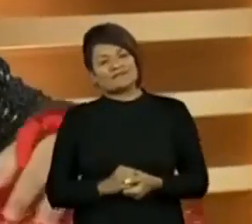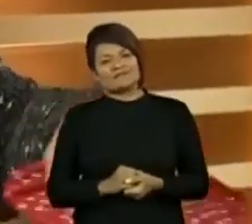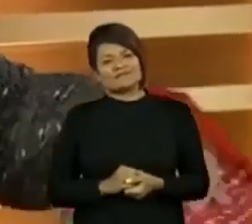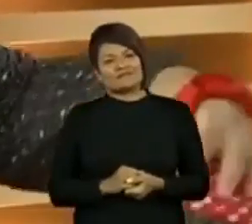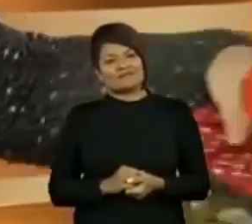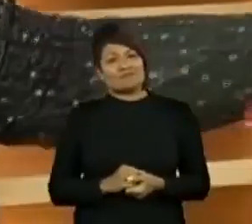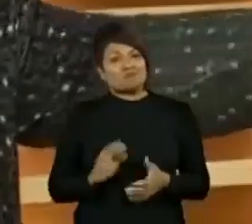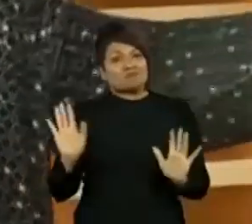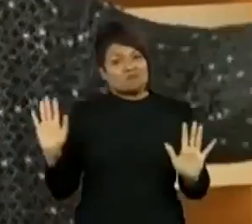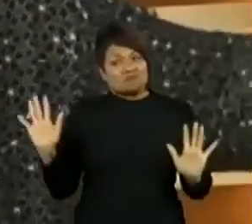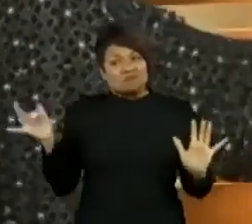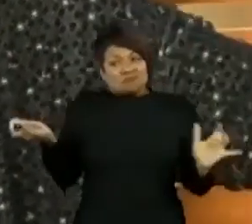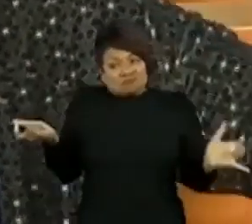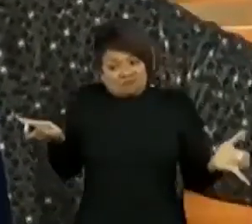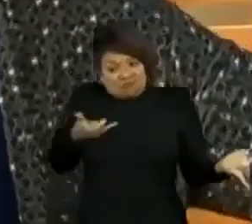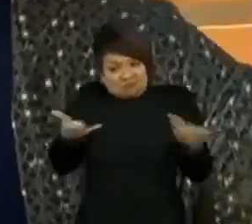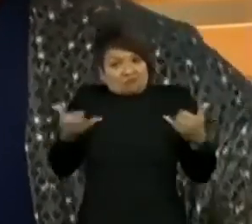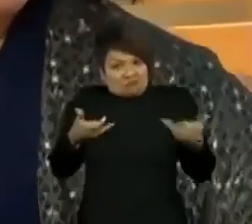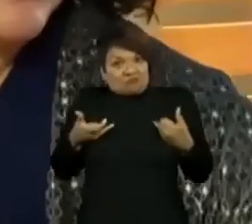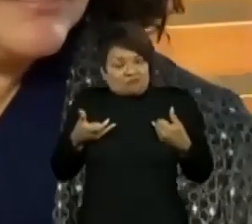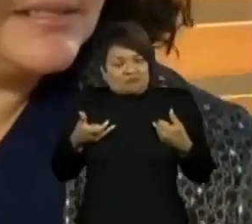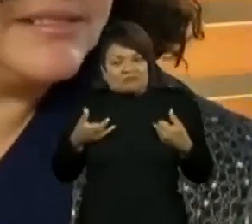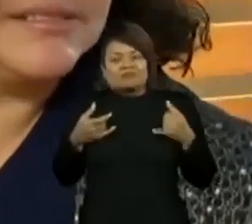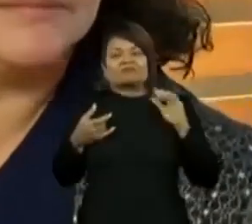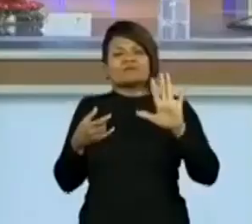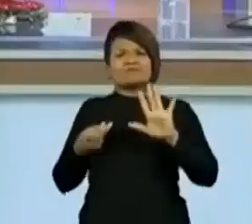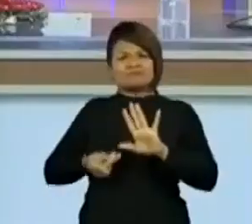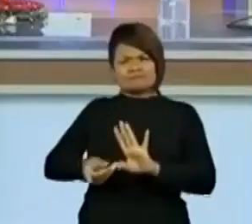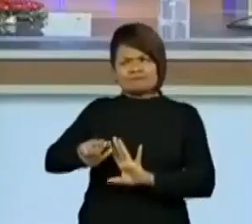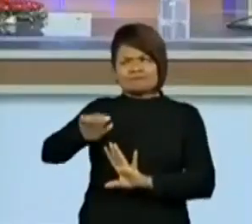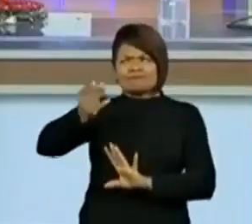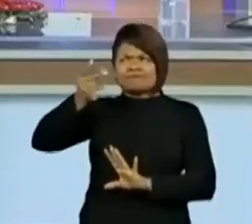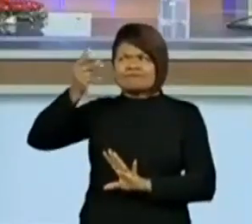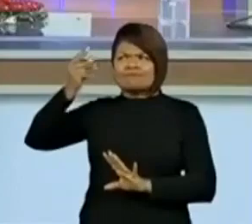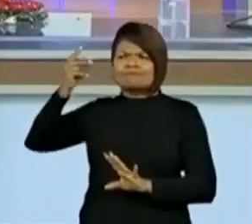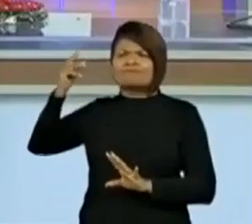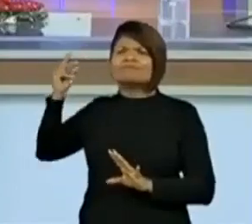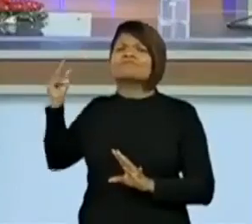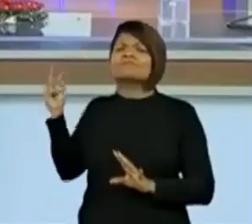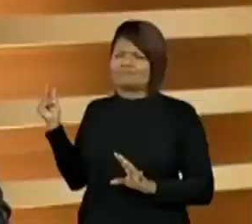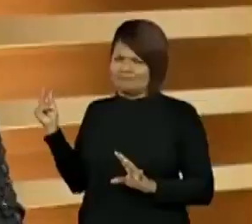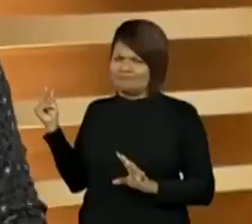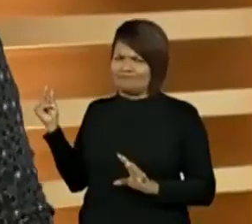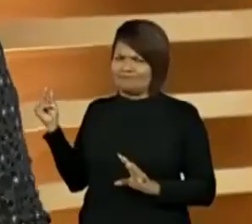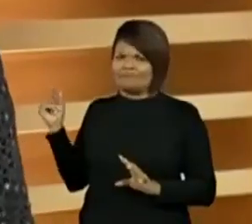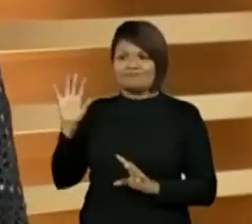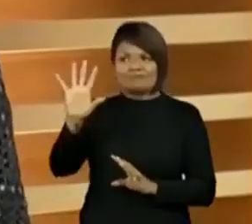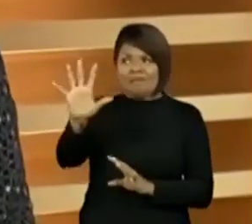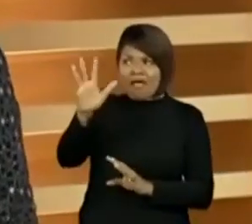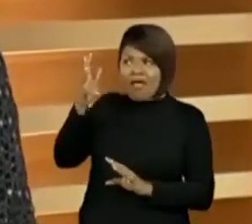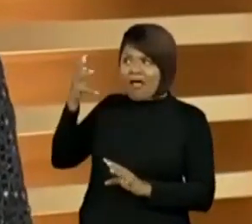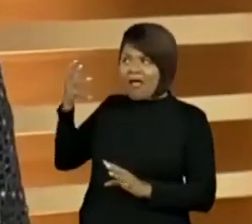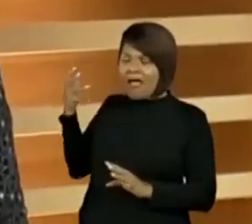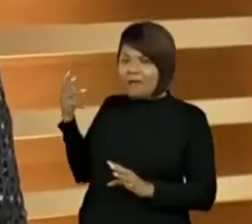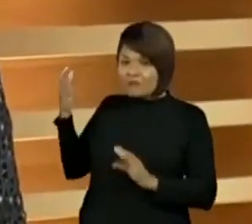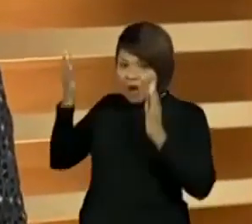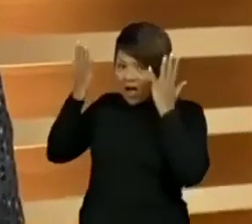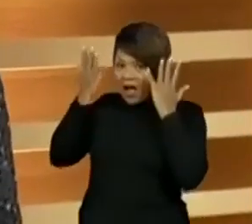Dizem que há muito tempo atrás, num tempo em que os bichos